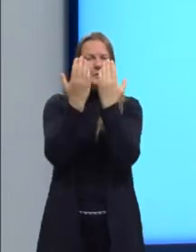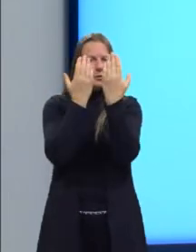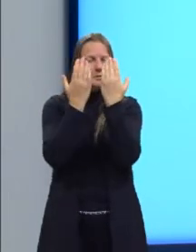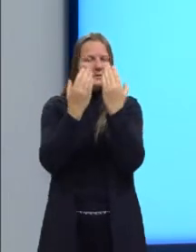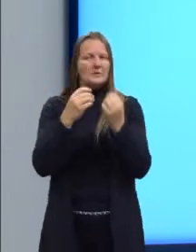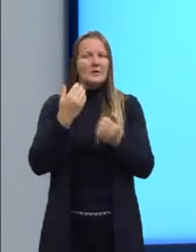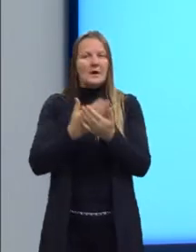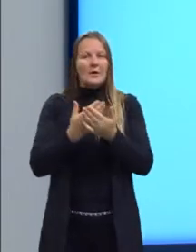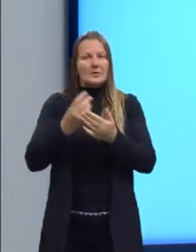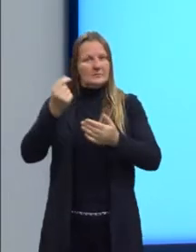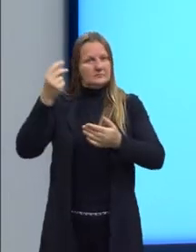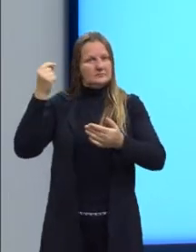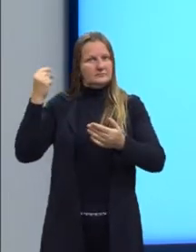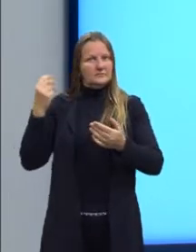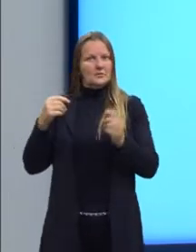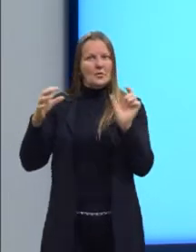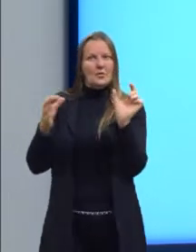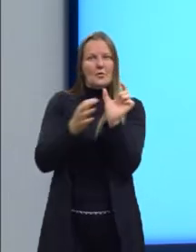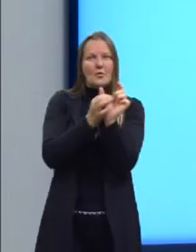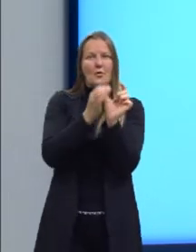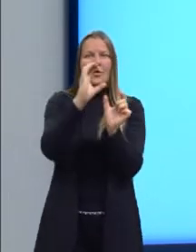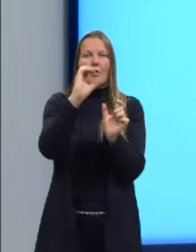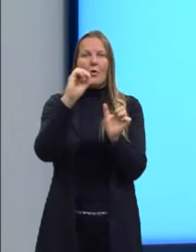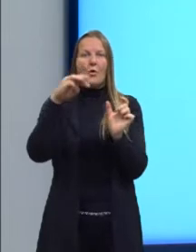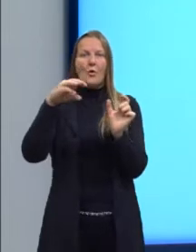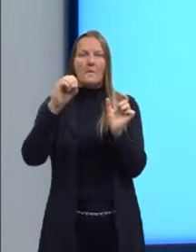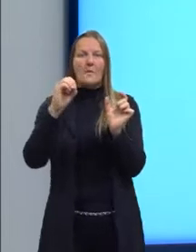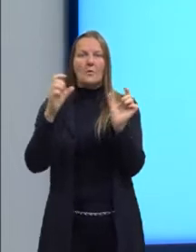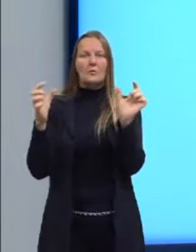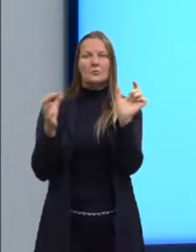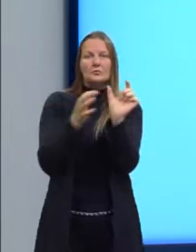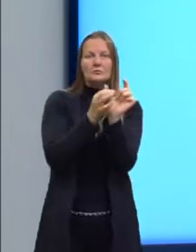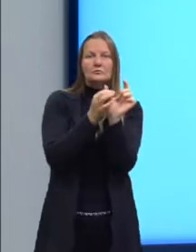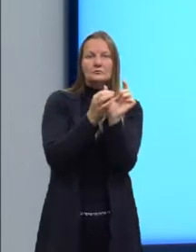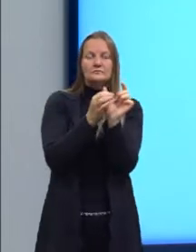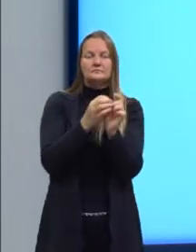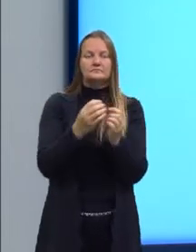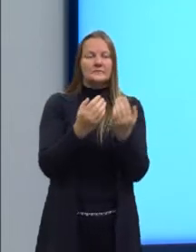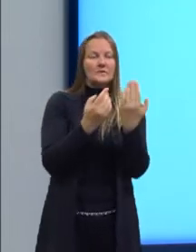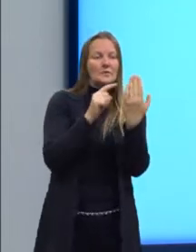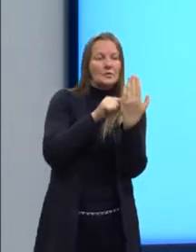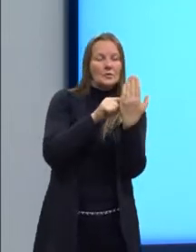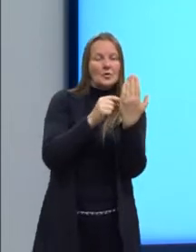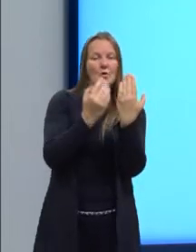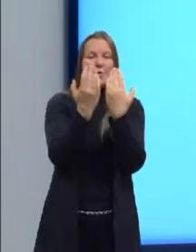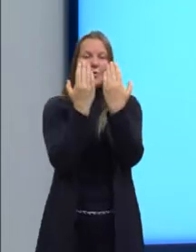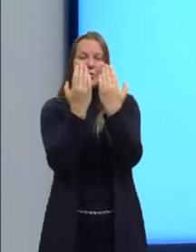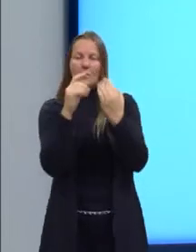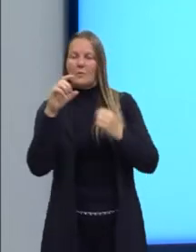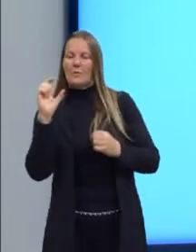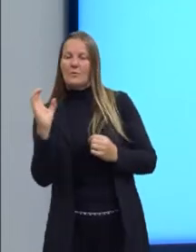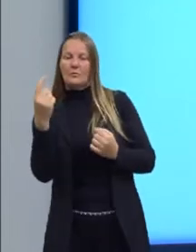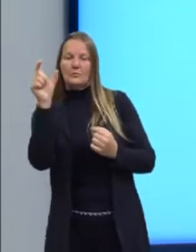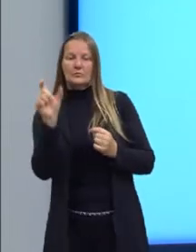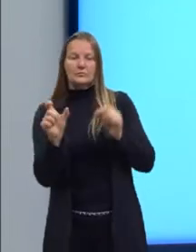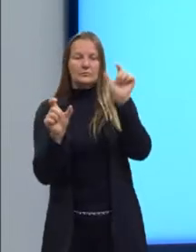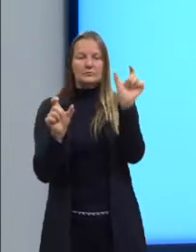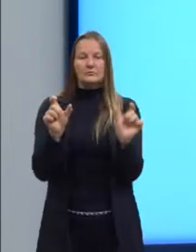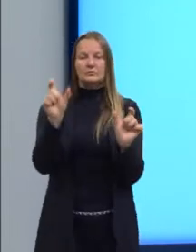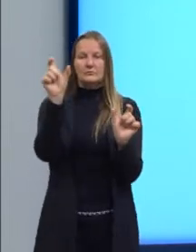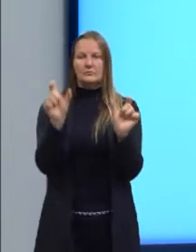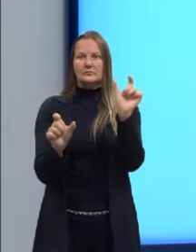como tá eu posso comparar uma pessoa dizendo que ela age como outra né